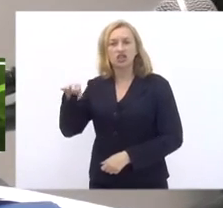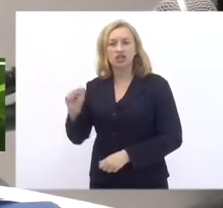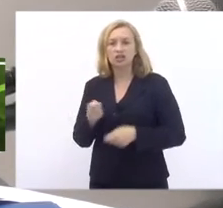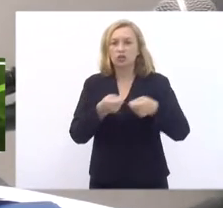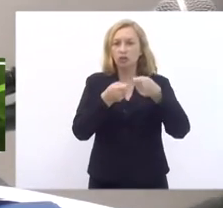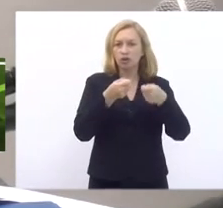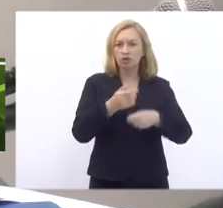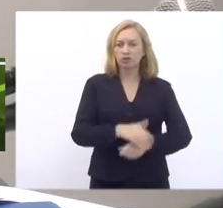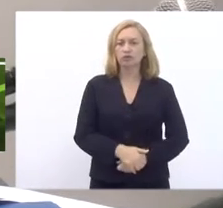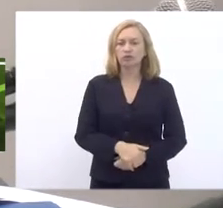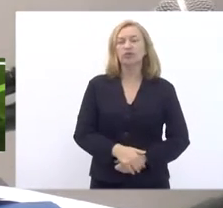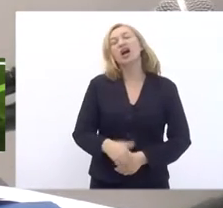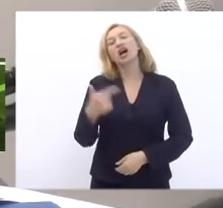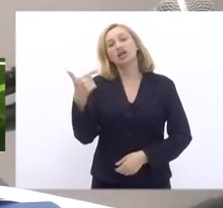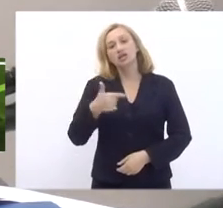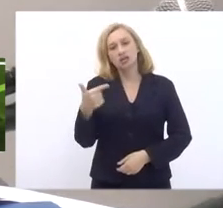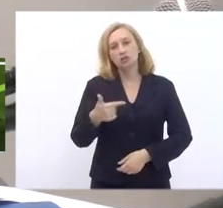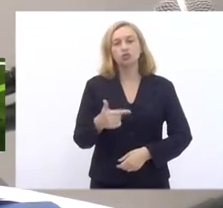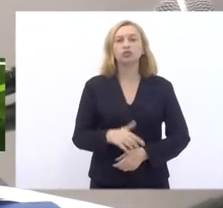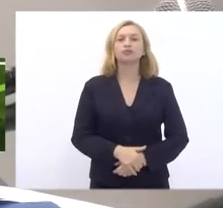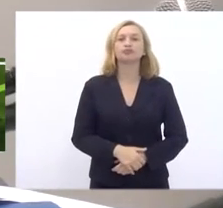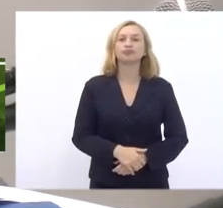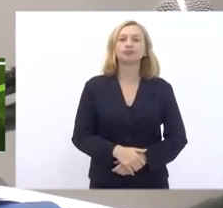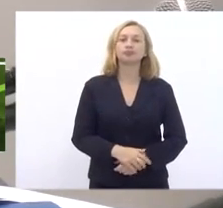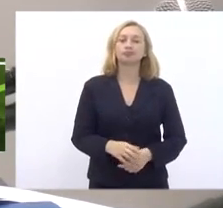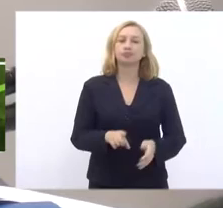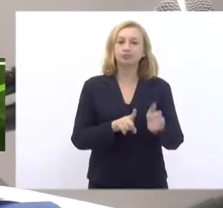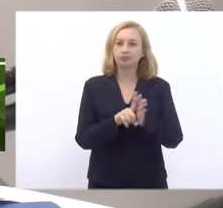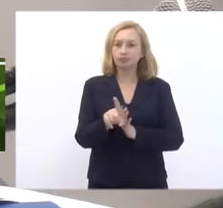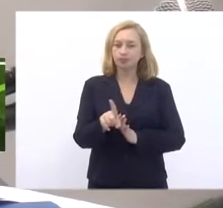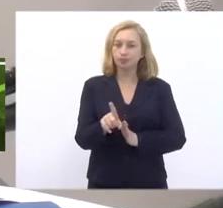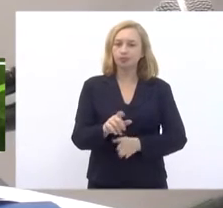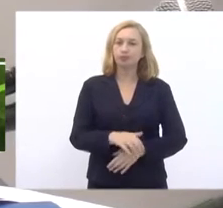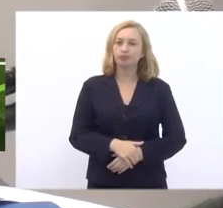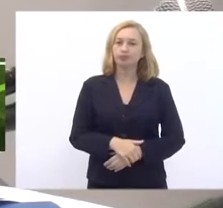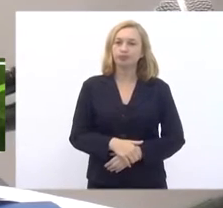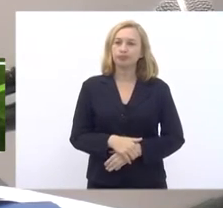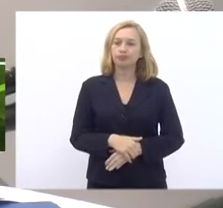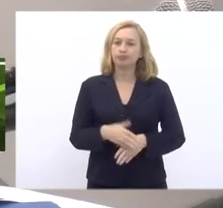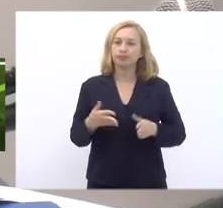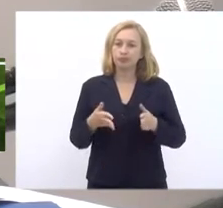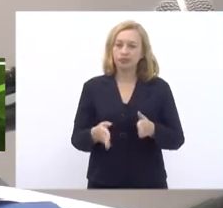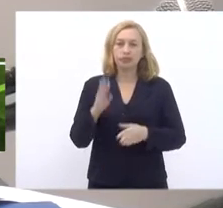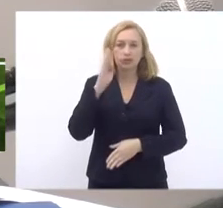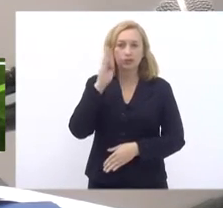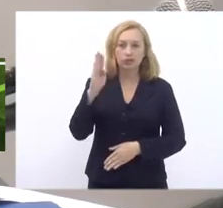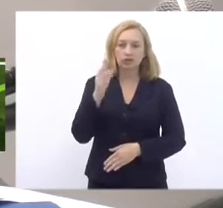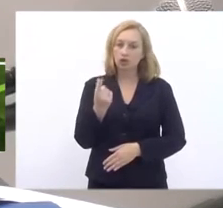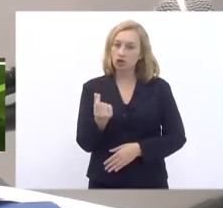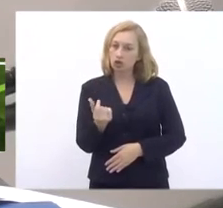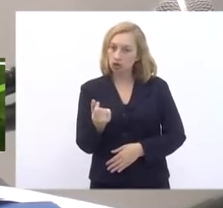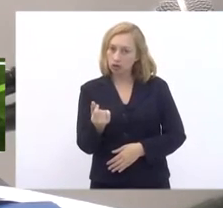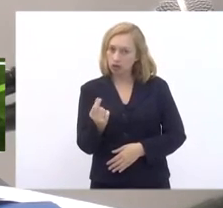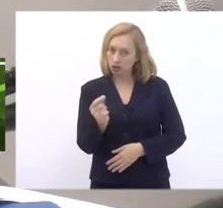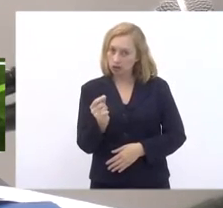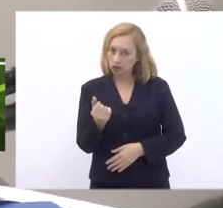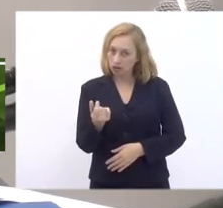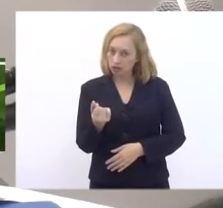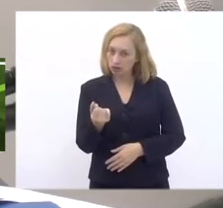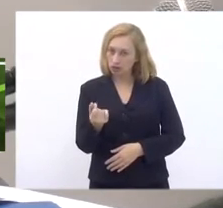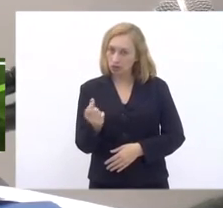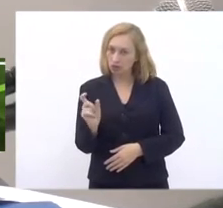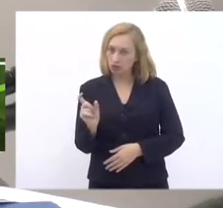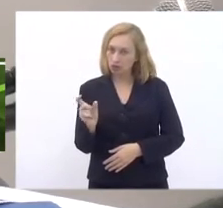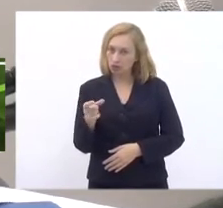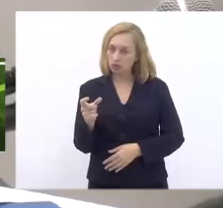reguladora. A segunda questão, vou me fixar exclusivamente na questão tarifária. A segunda